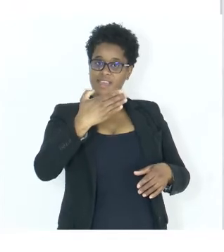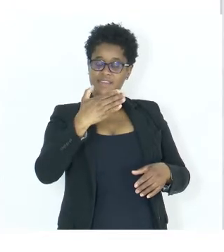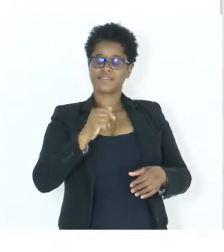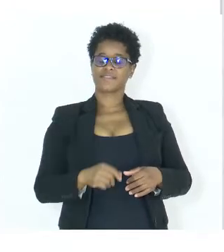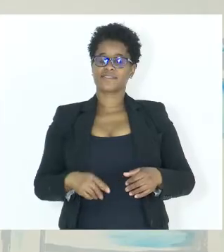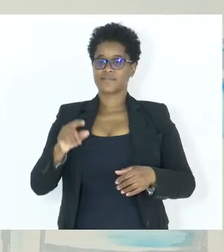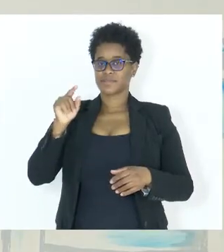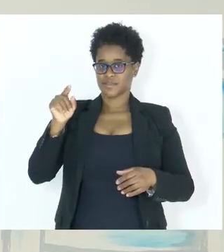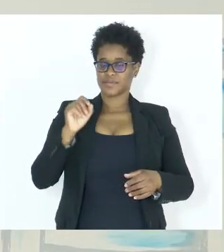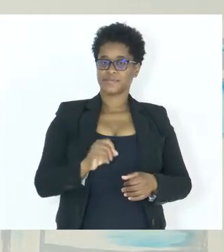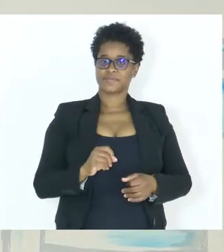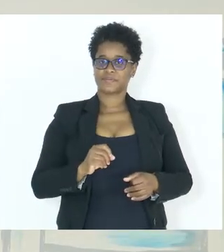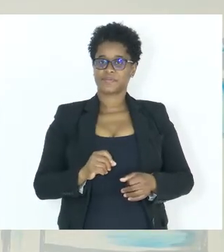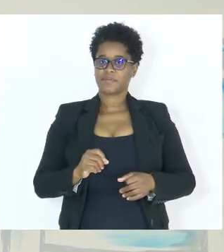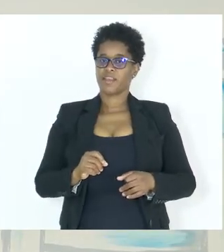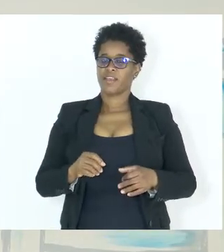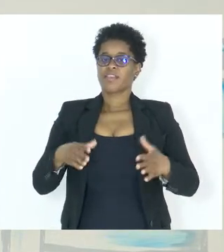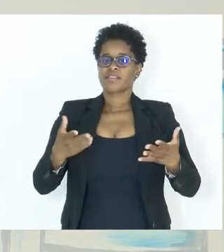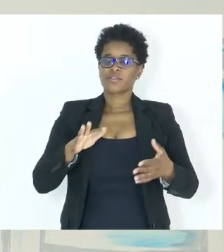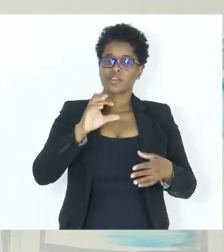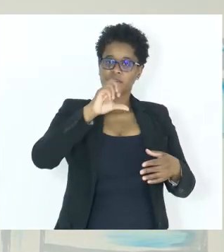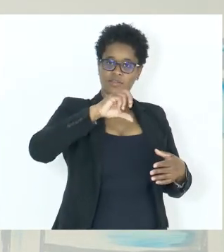37º. Temos